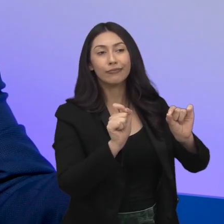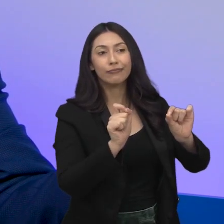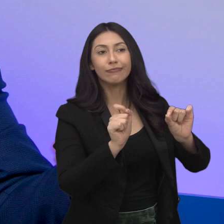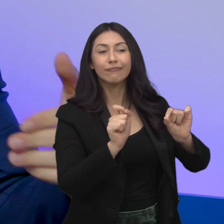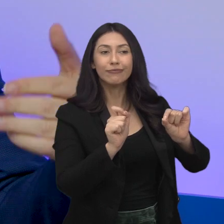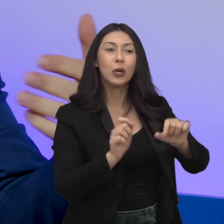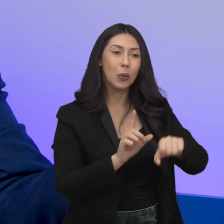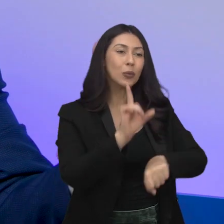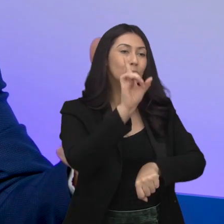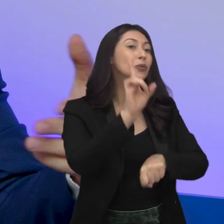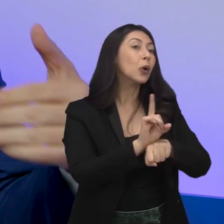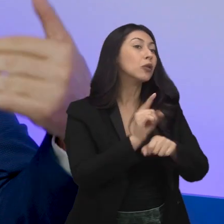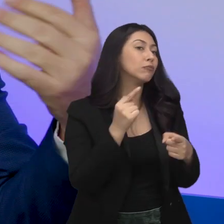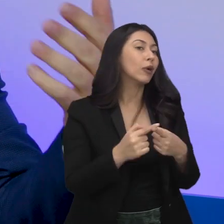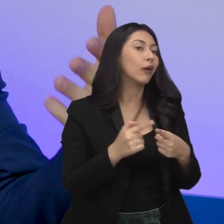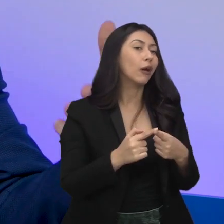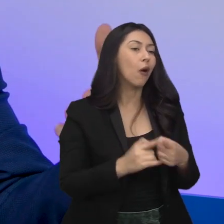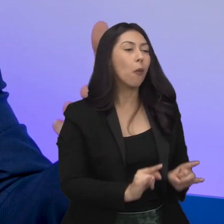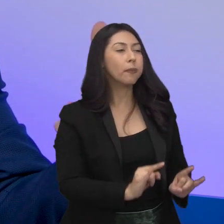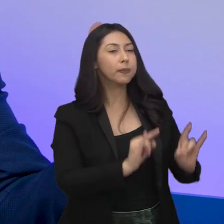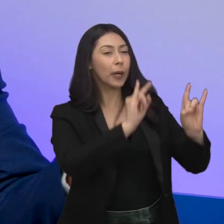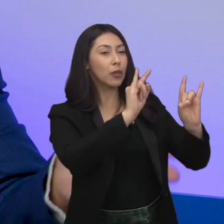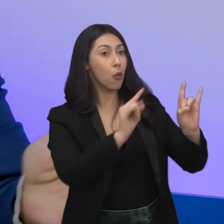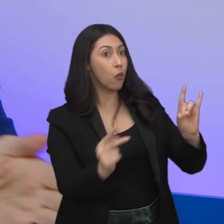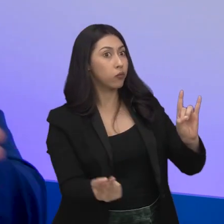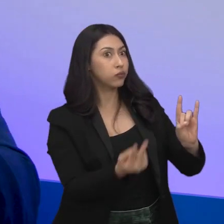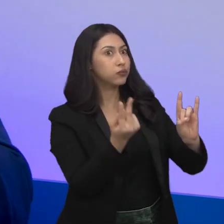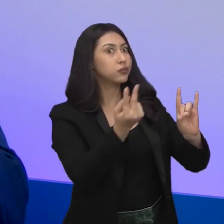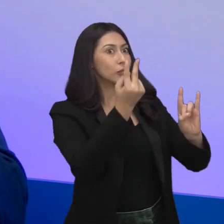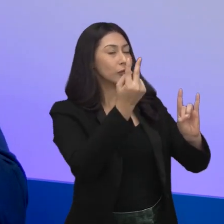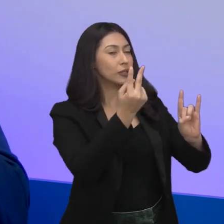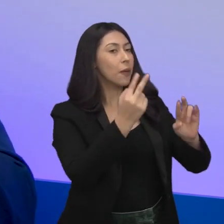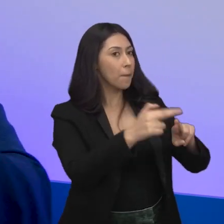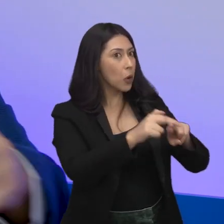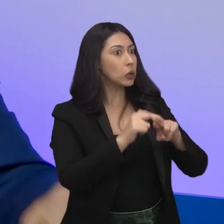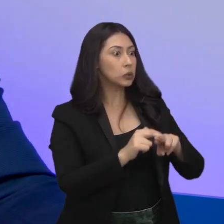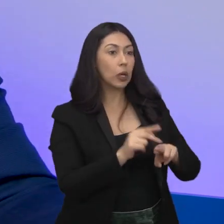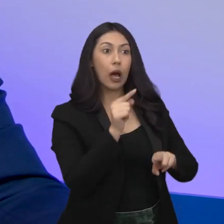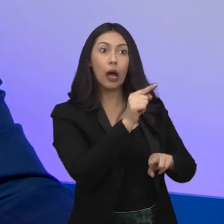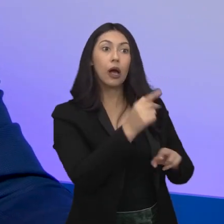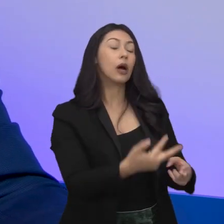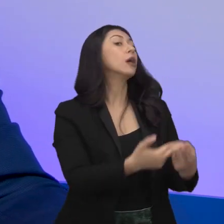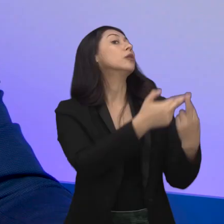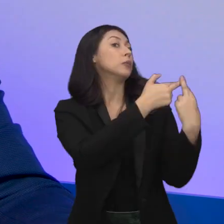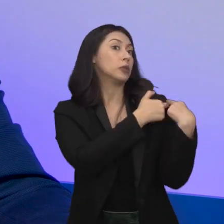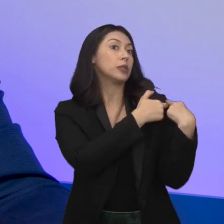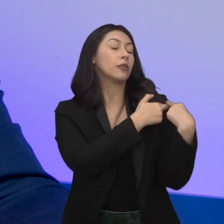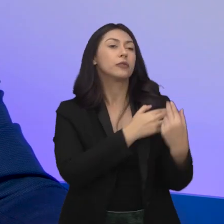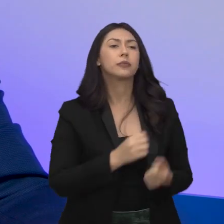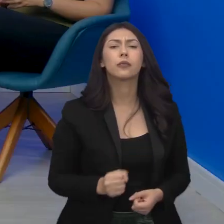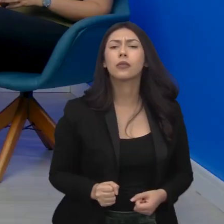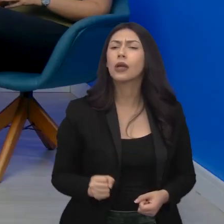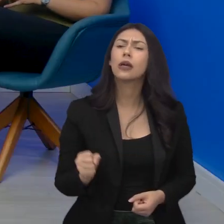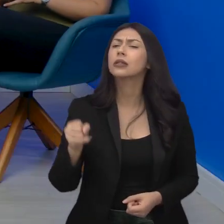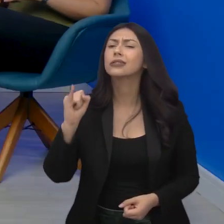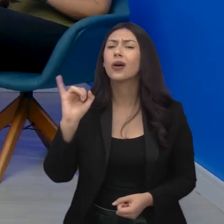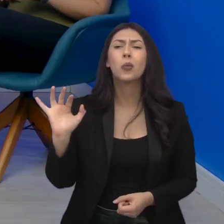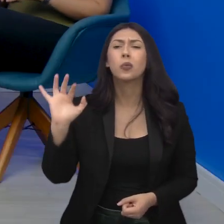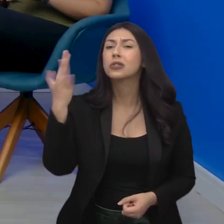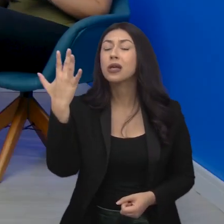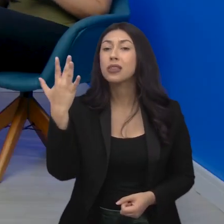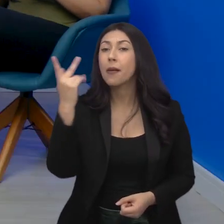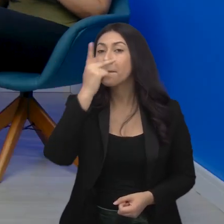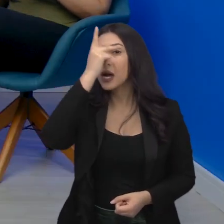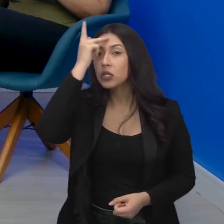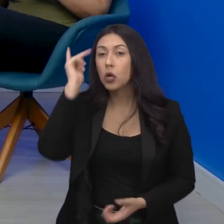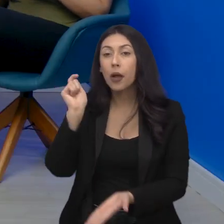proprietário, com o imóvel dele, com a valorização do imóvel dele, essa taxa é embutida para ele pagar. E se acontecer do